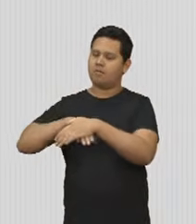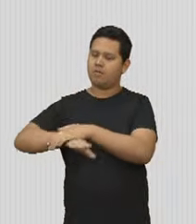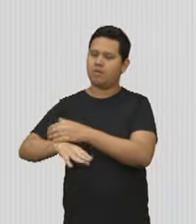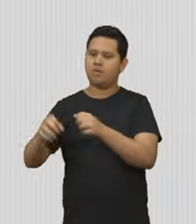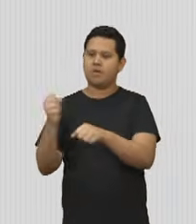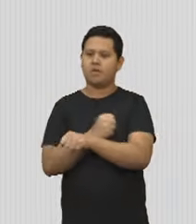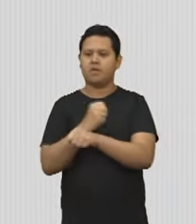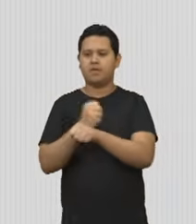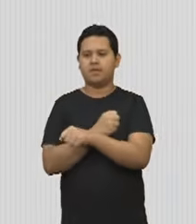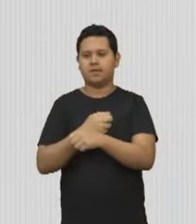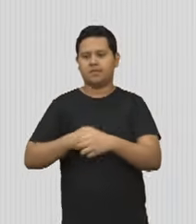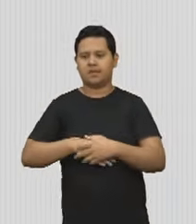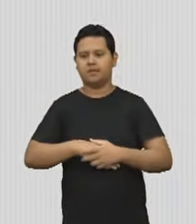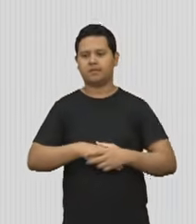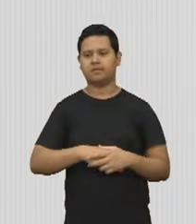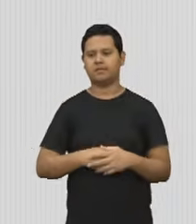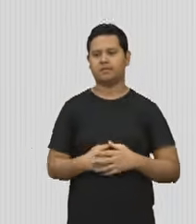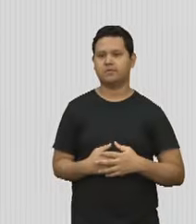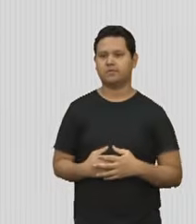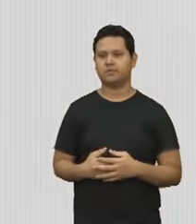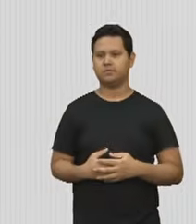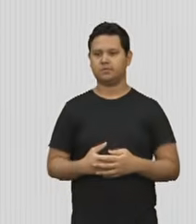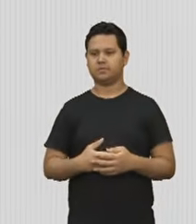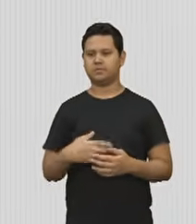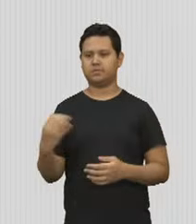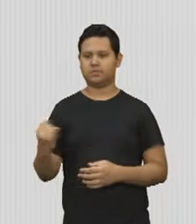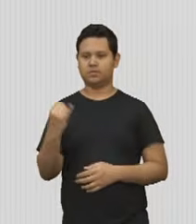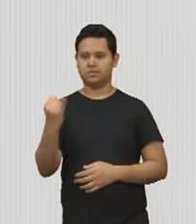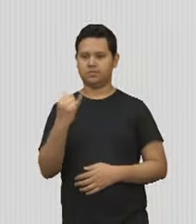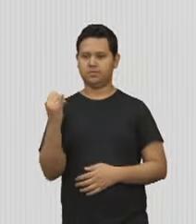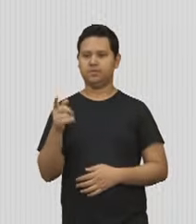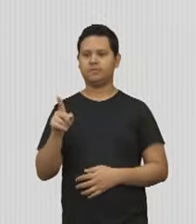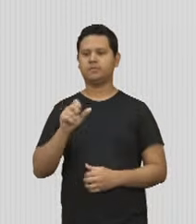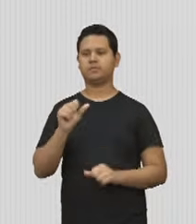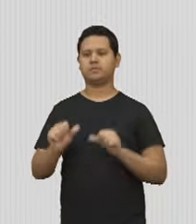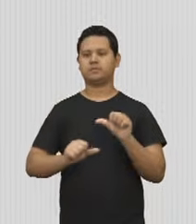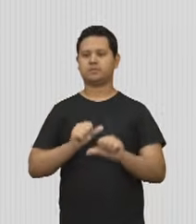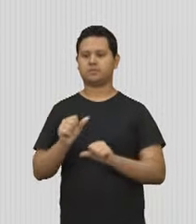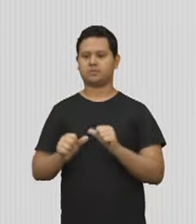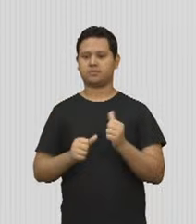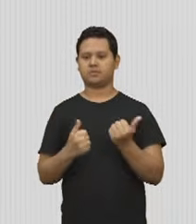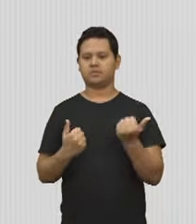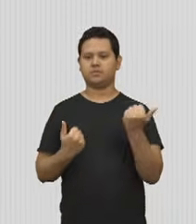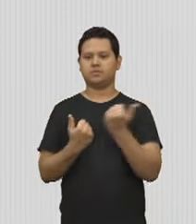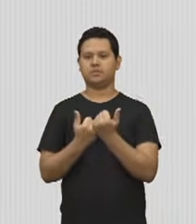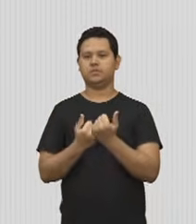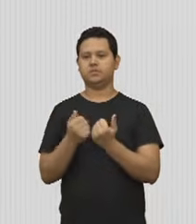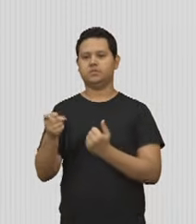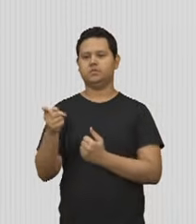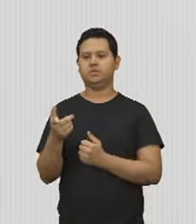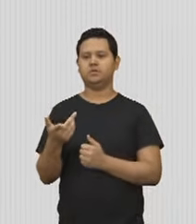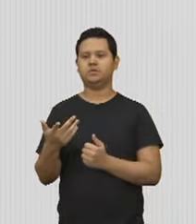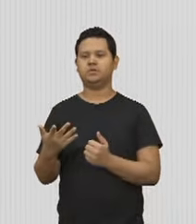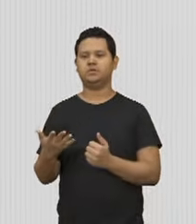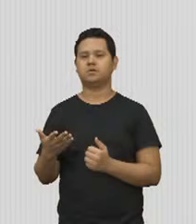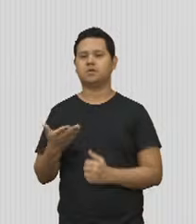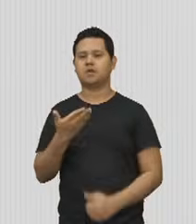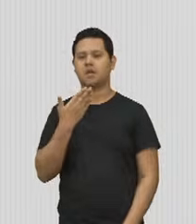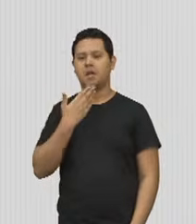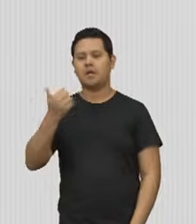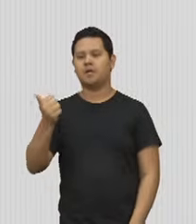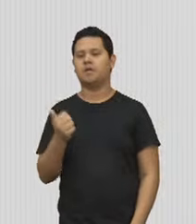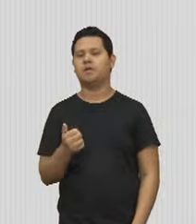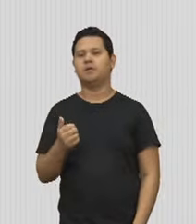obras municipais. Então, é importante reforçar que essa alteração no Código Tributário será uma medida para fortalecer a base